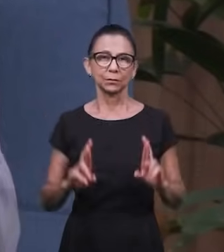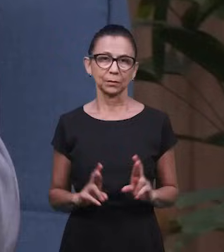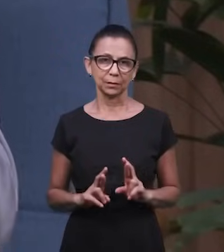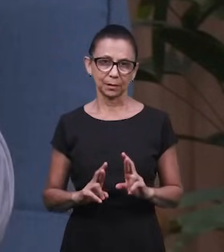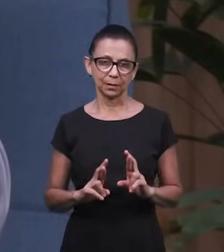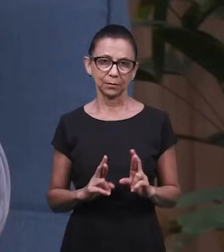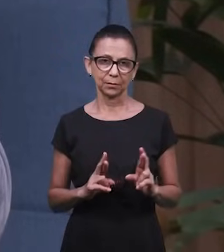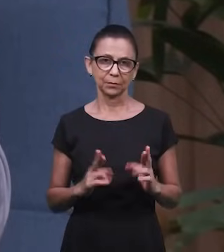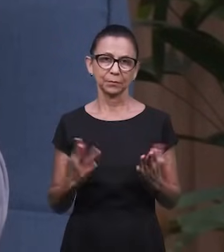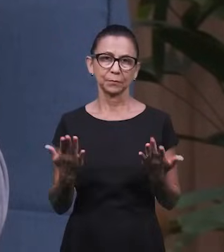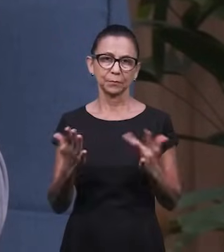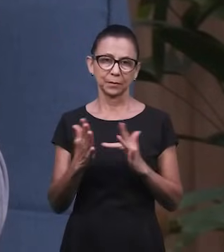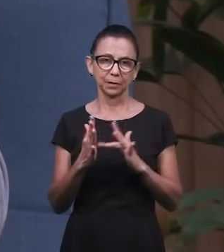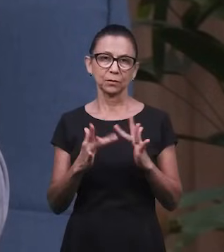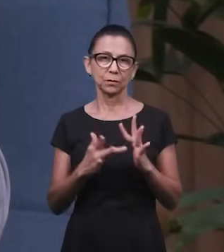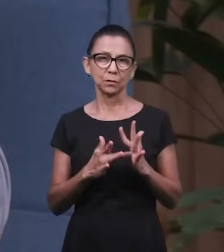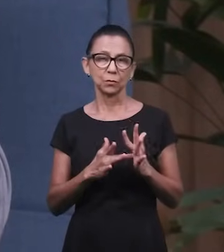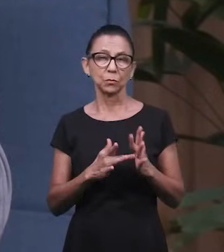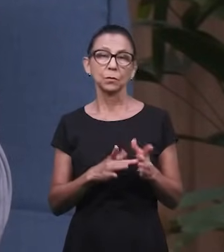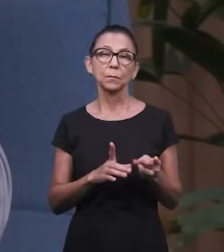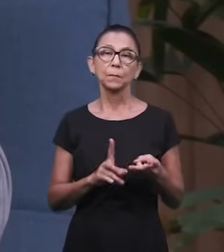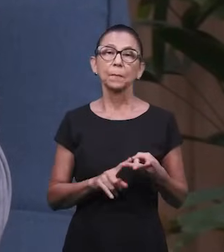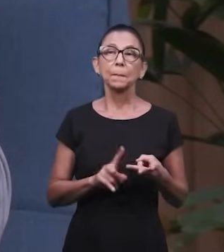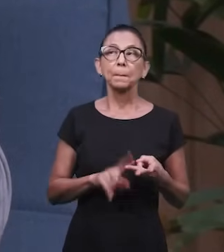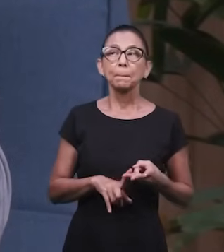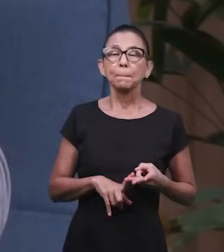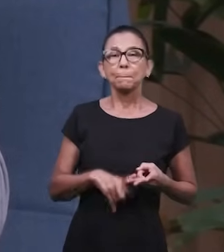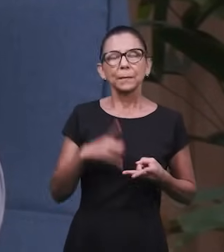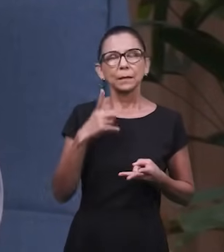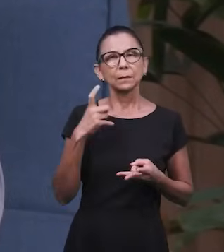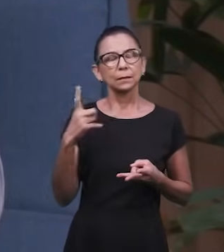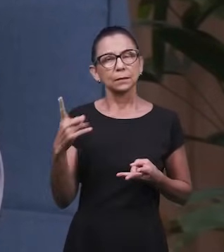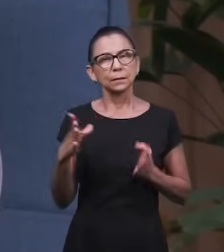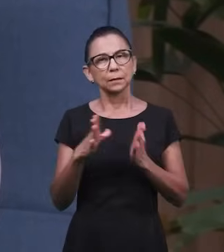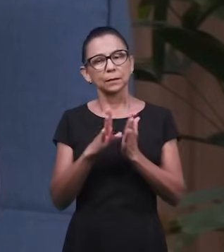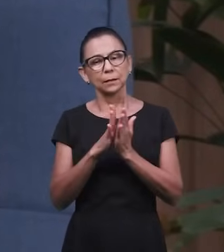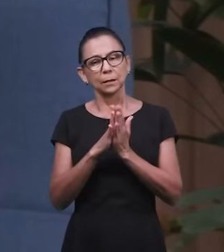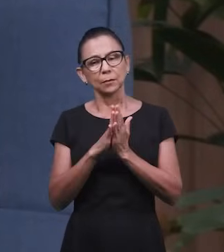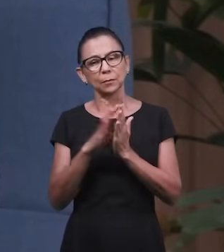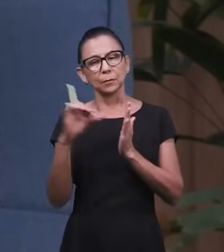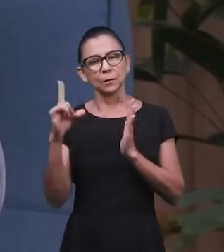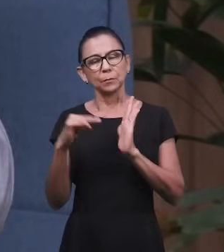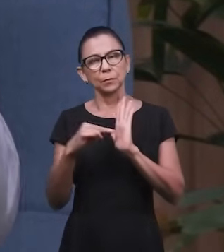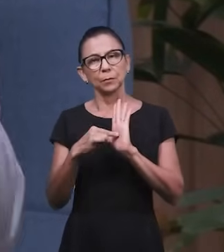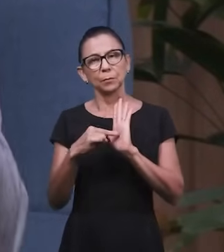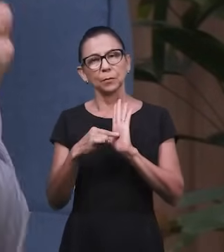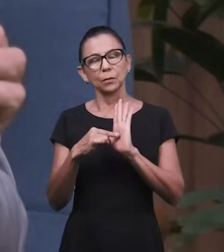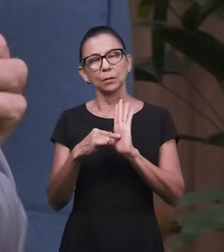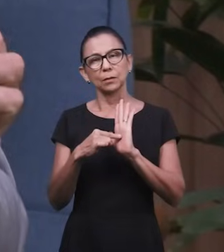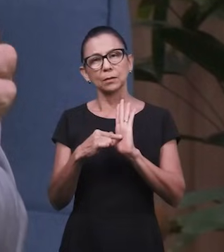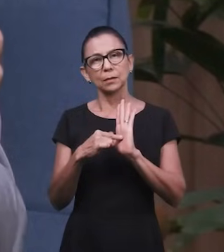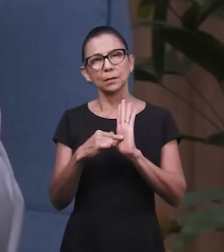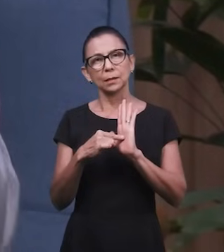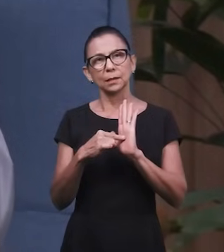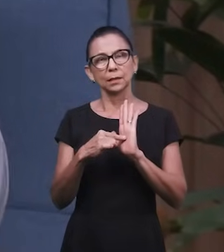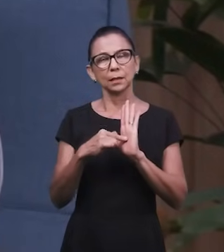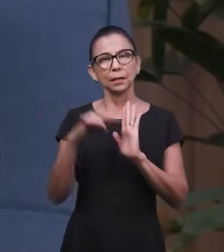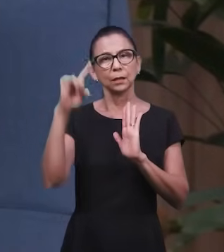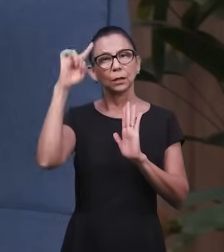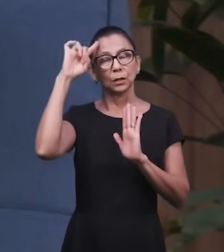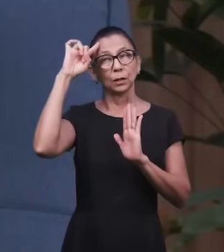é interessante que a palavra de Deus, ela trata esse dia como o grande